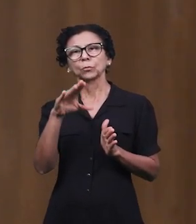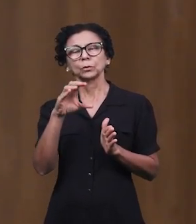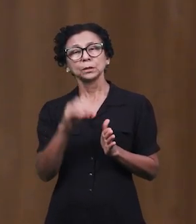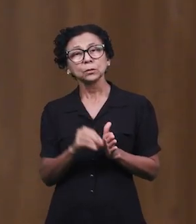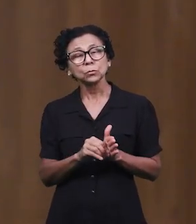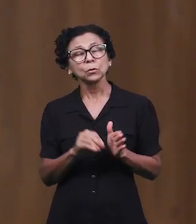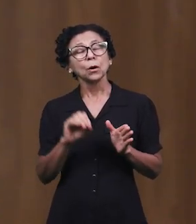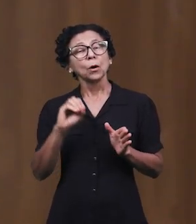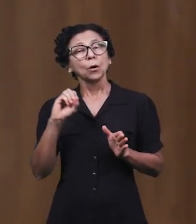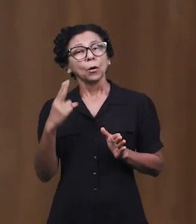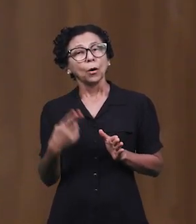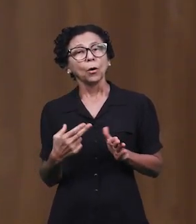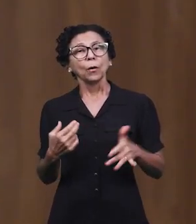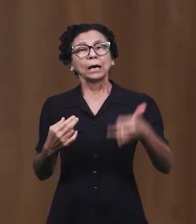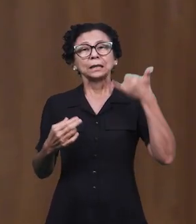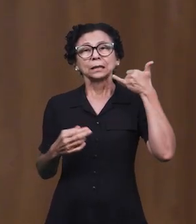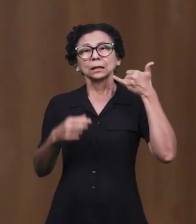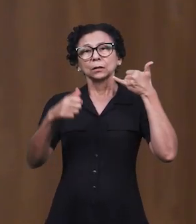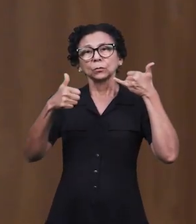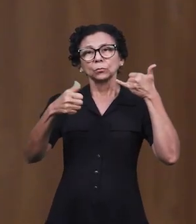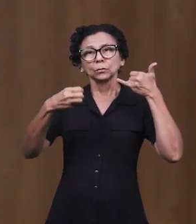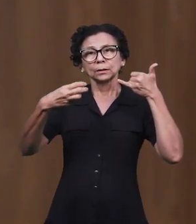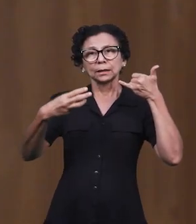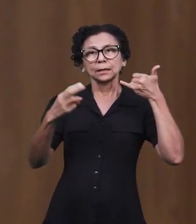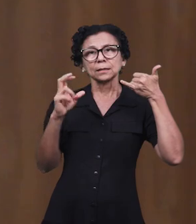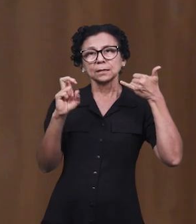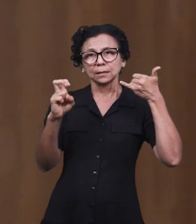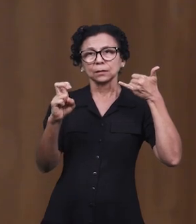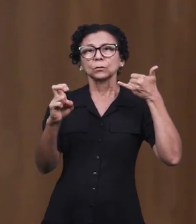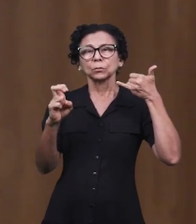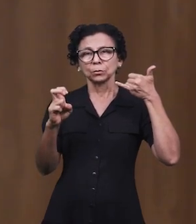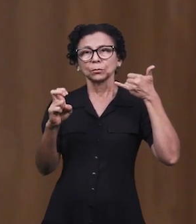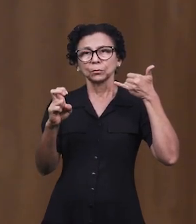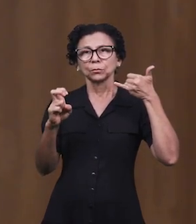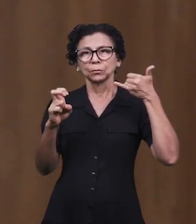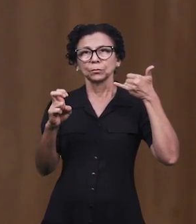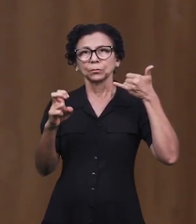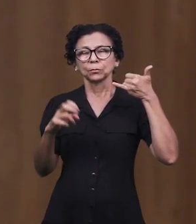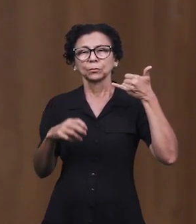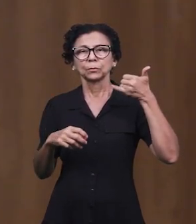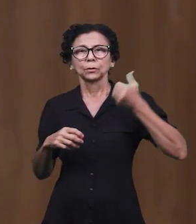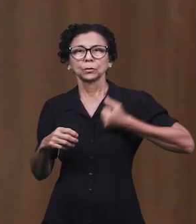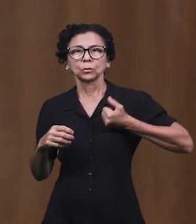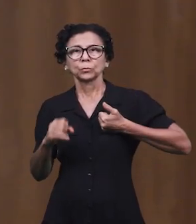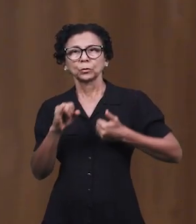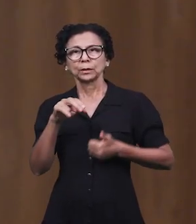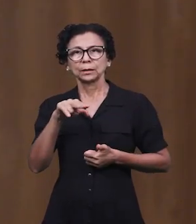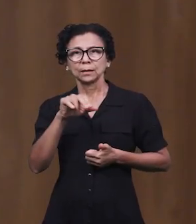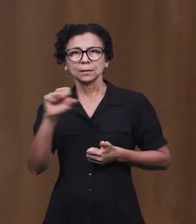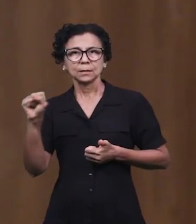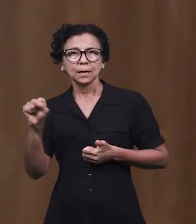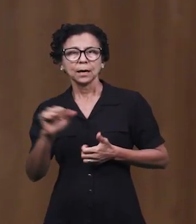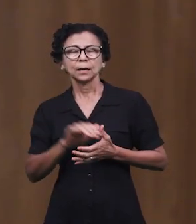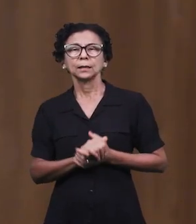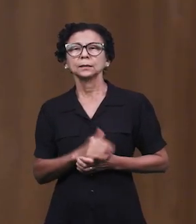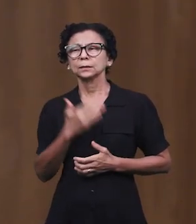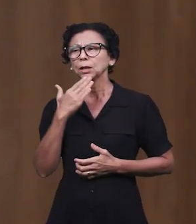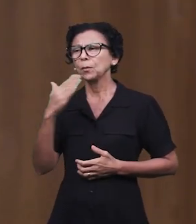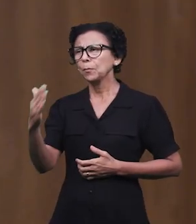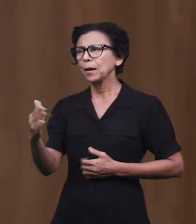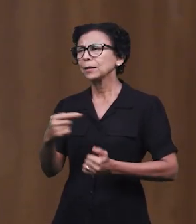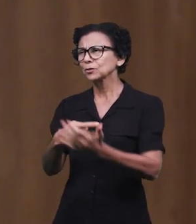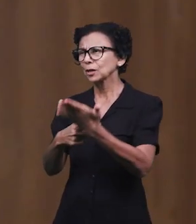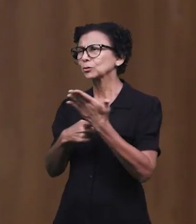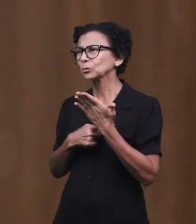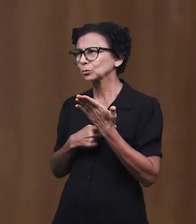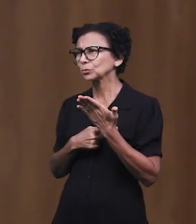que, assim, ligando você consegue da mesma forma. Liga para o 135, que é o número do INSS, e solicita o benefício